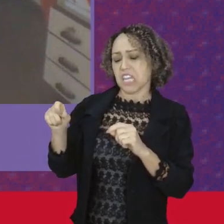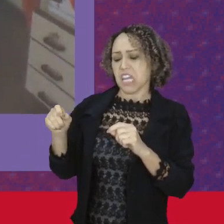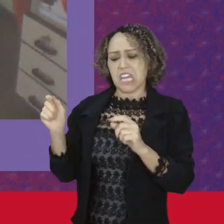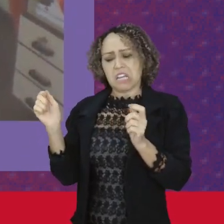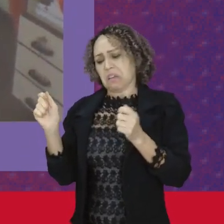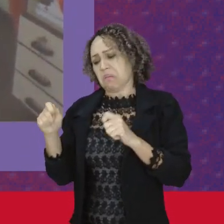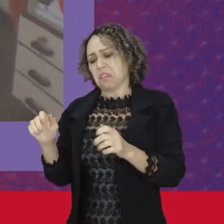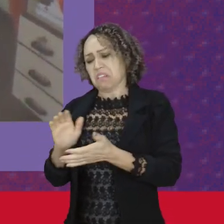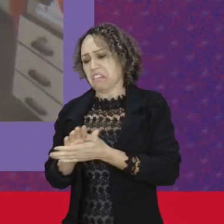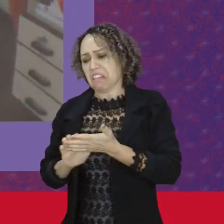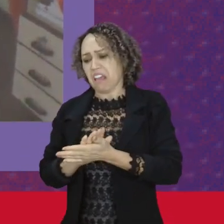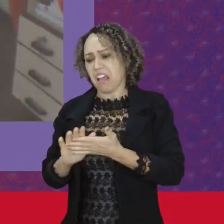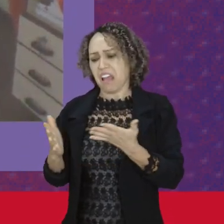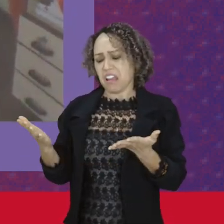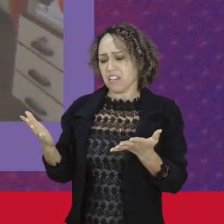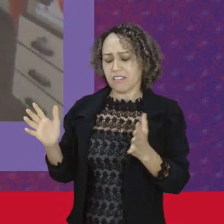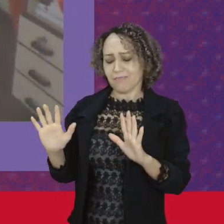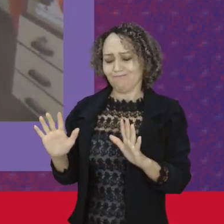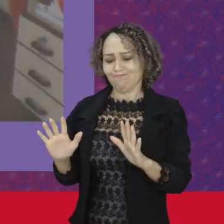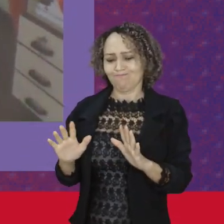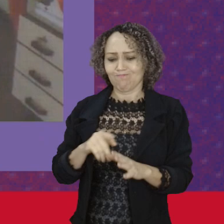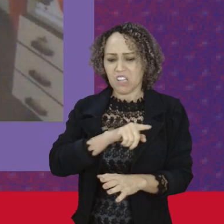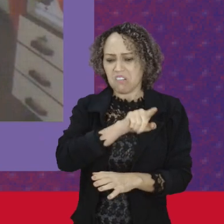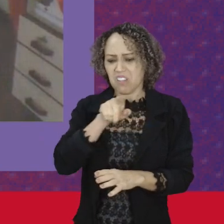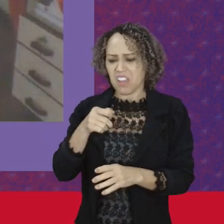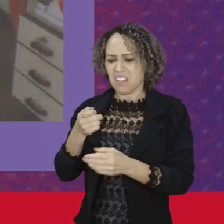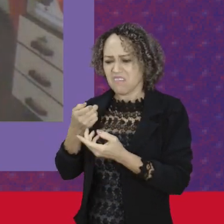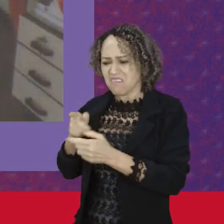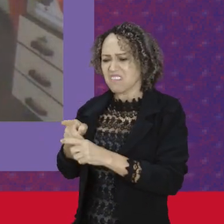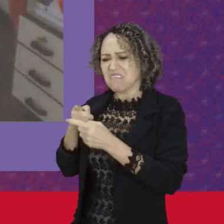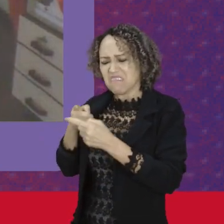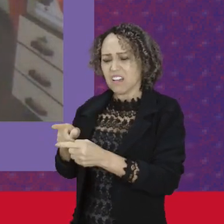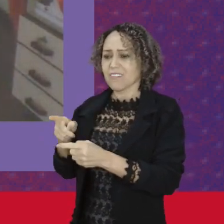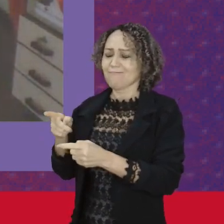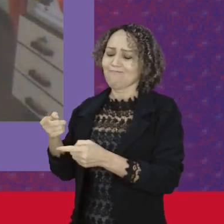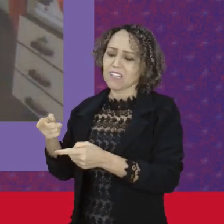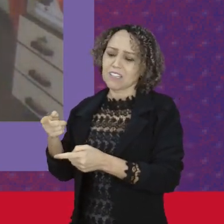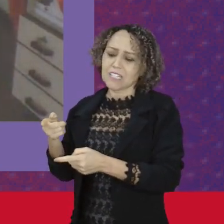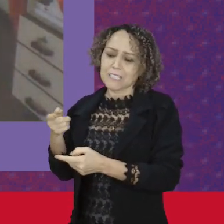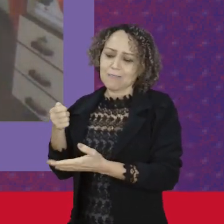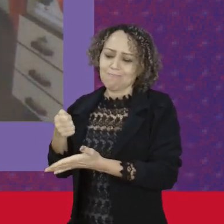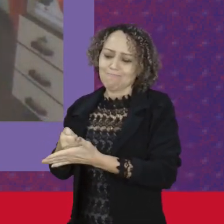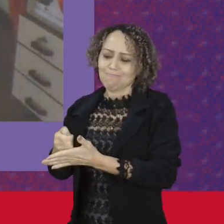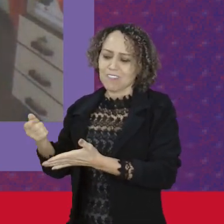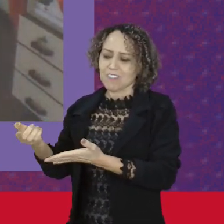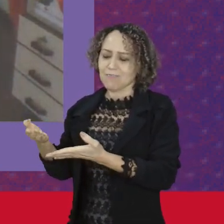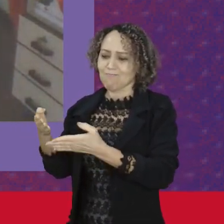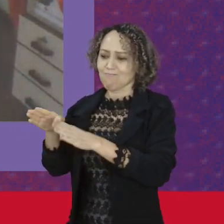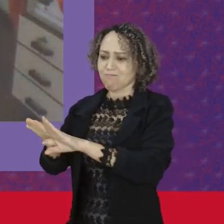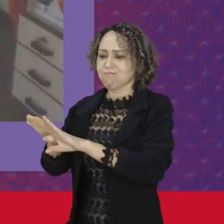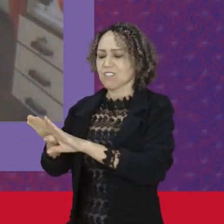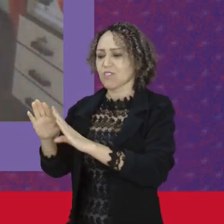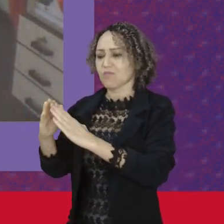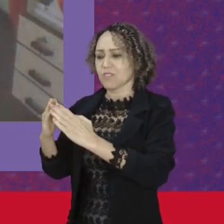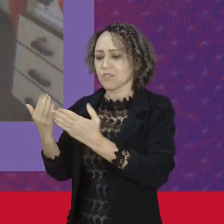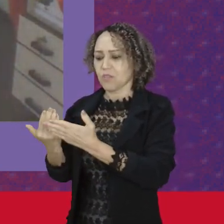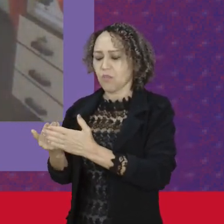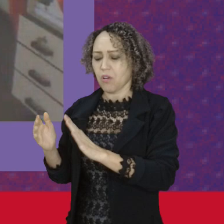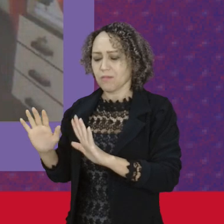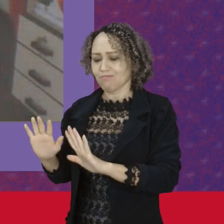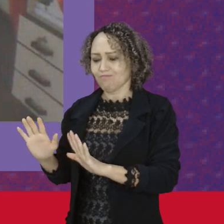da Anísia Floresta, mas a Luísa Maim é do século XIX e a Anísia Floresta é também. E acho